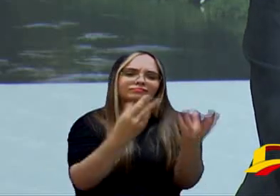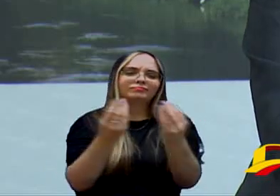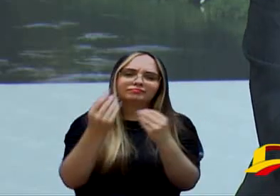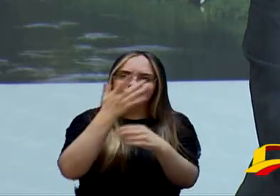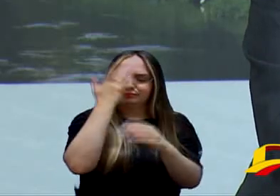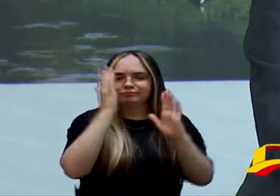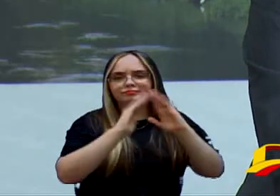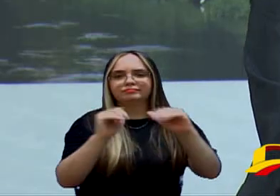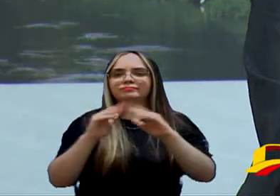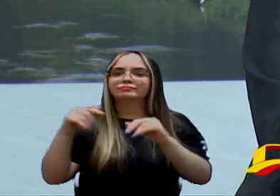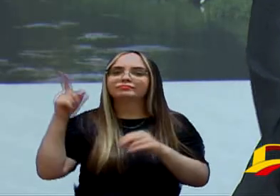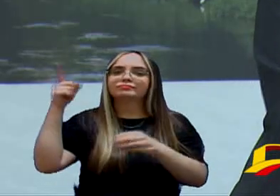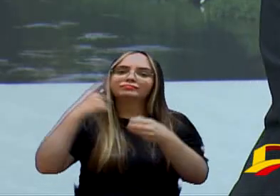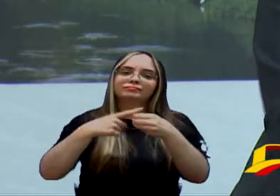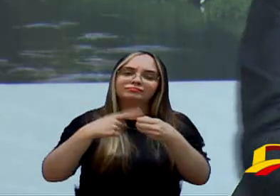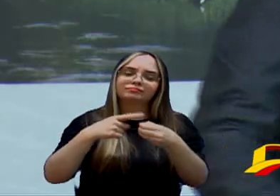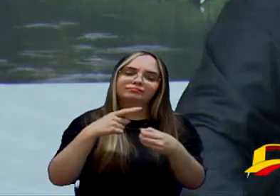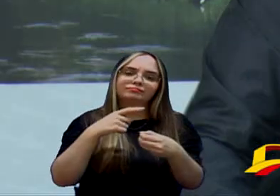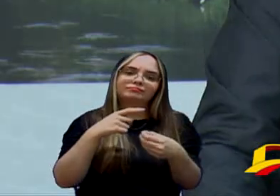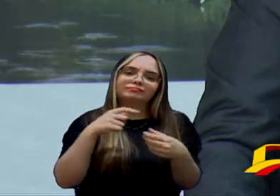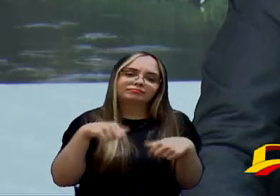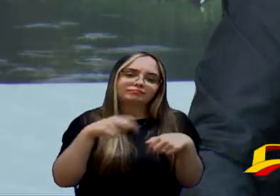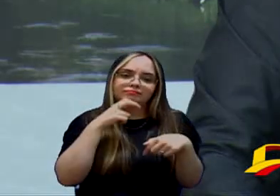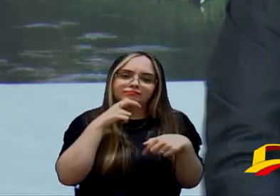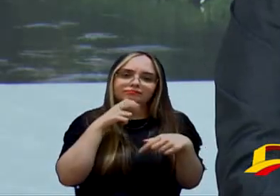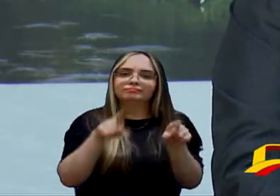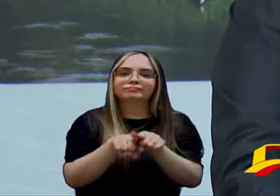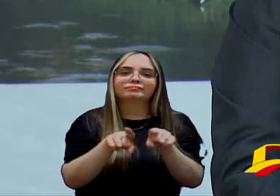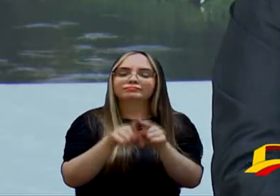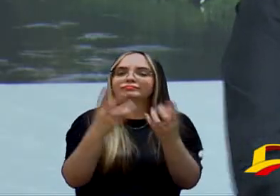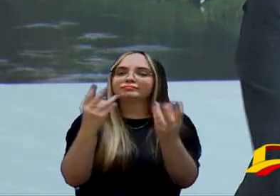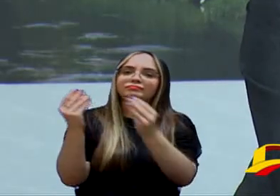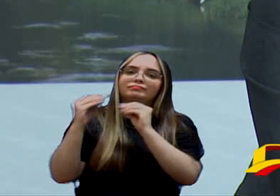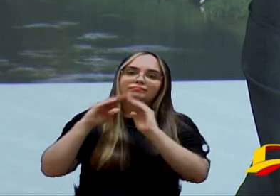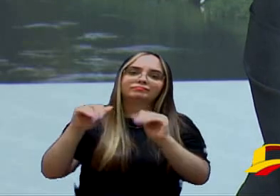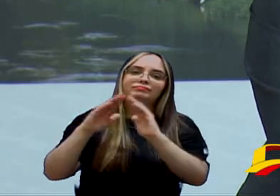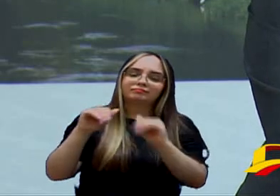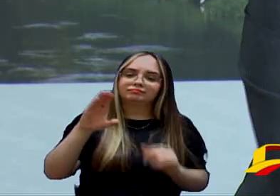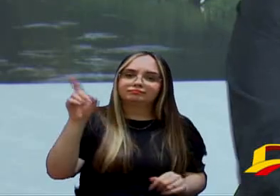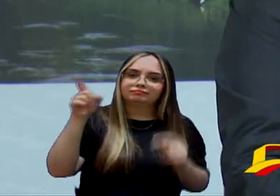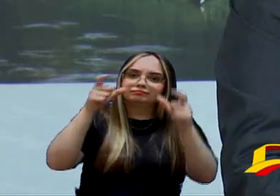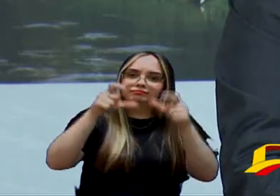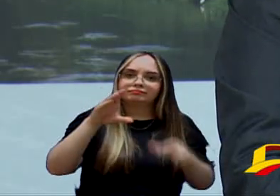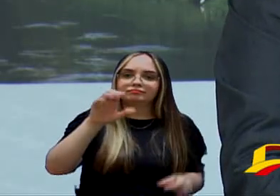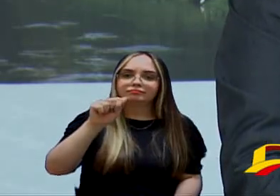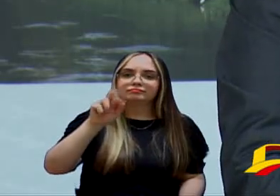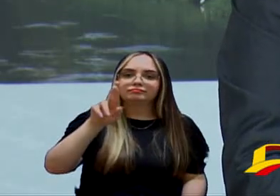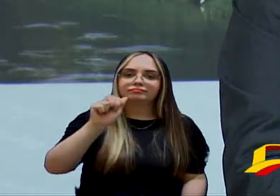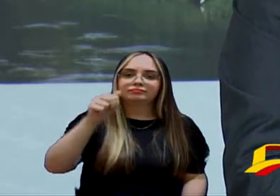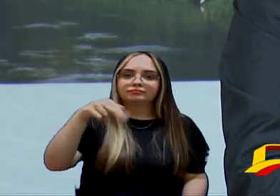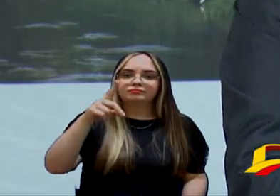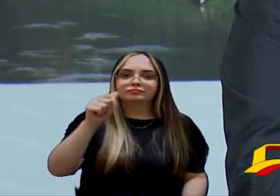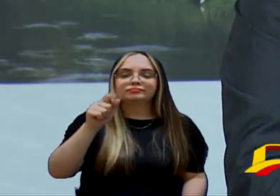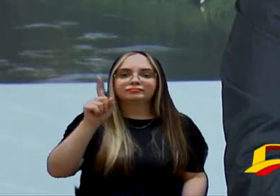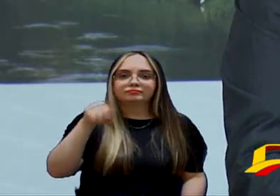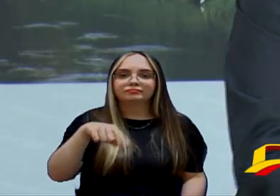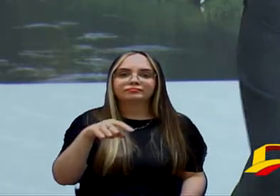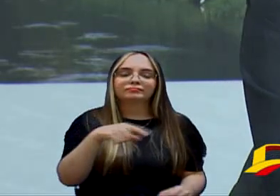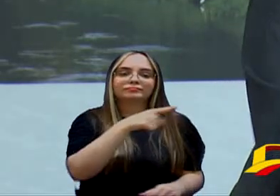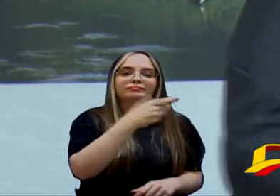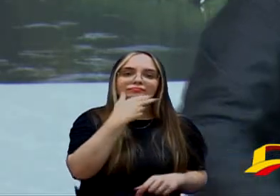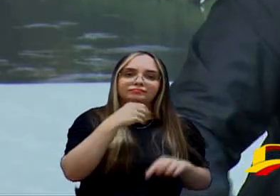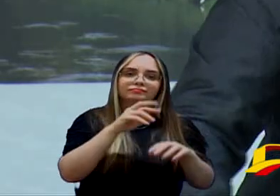a parte de Sorocaba uma delas também aqui do Carandá estamos aí em conversação junto com secretário Cláudio Pompeu